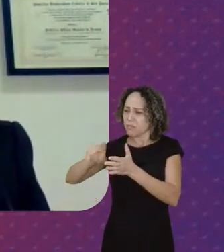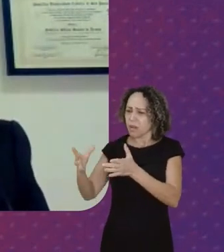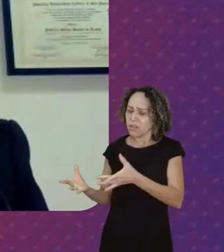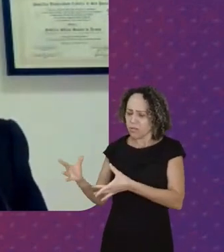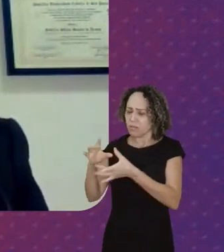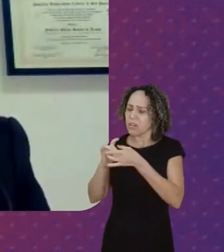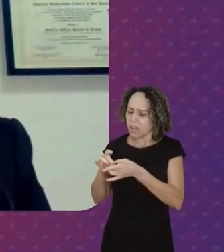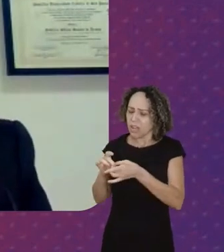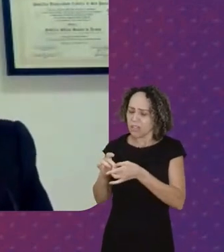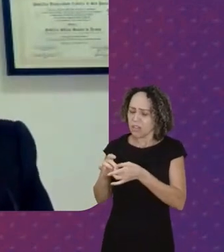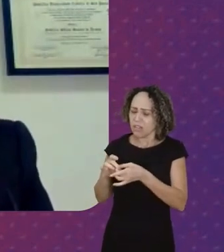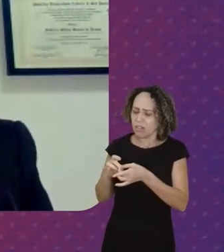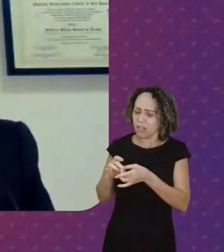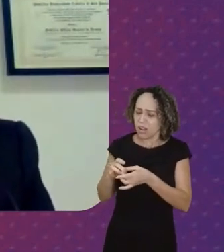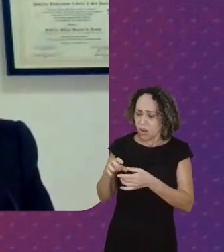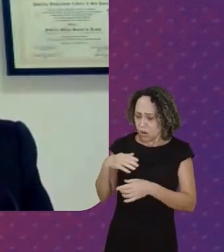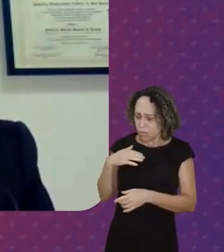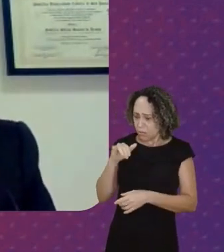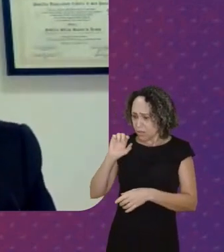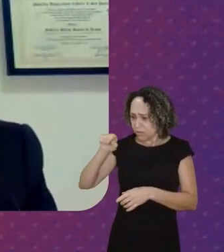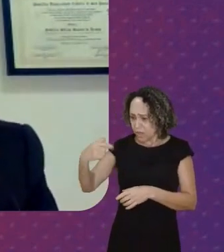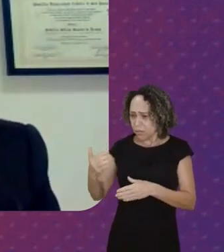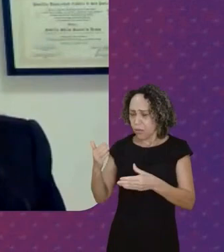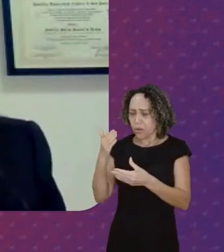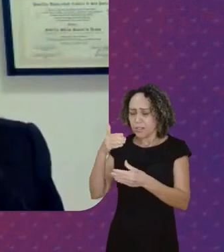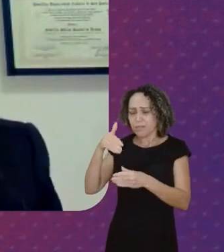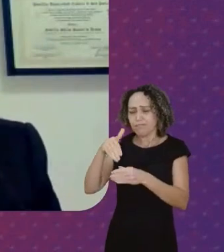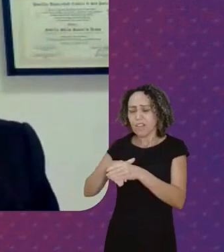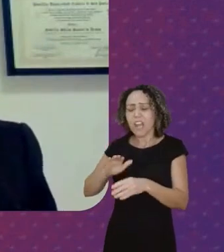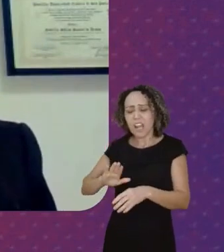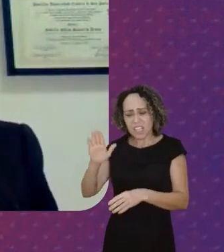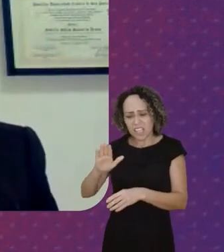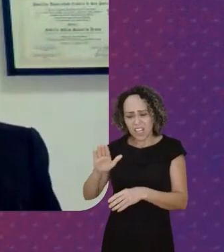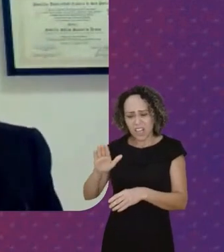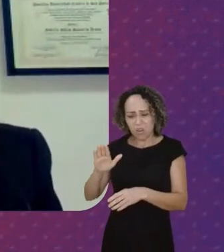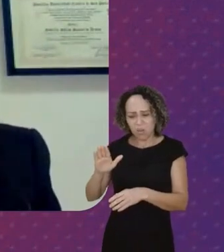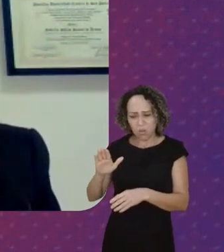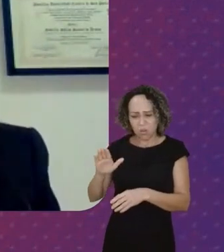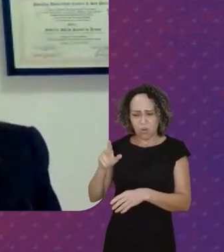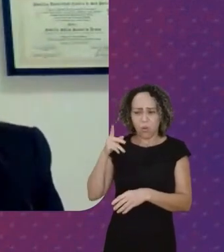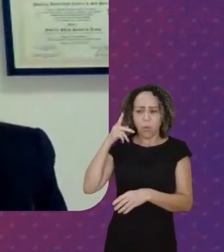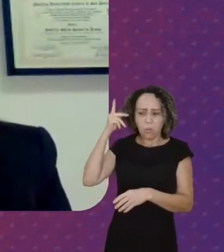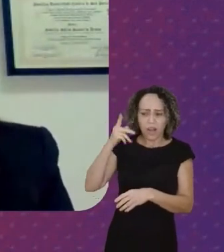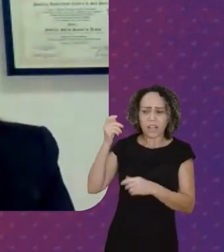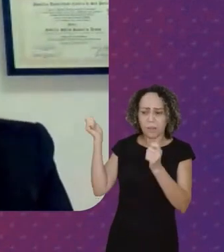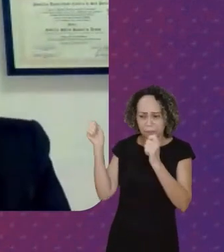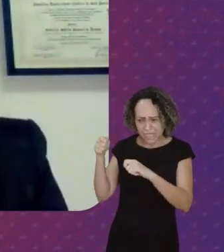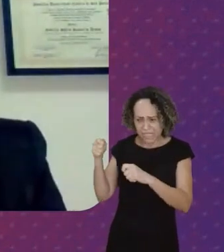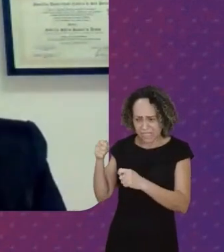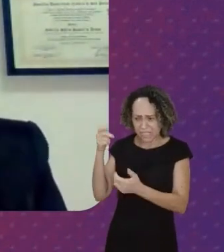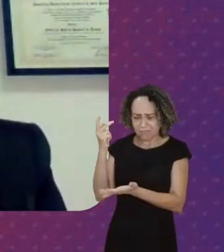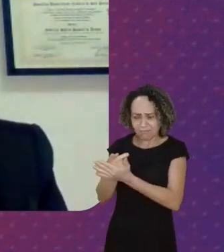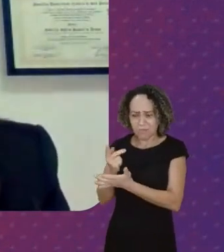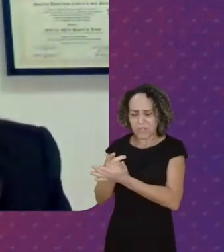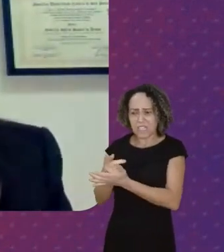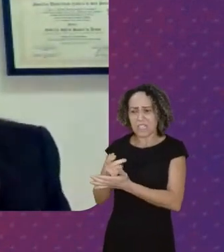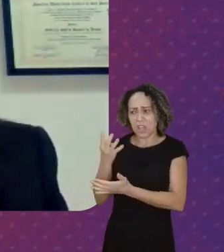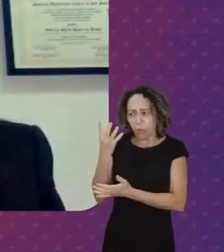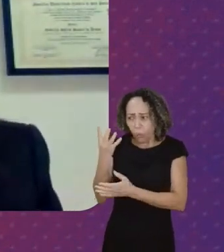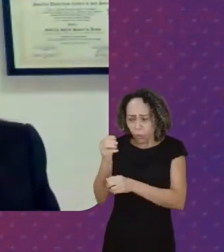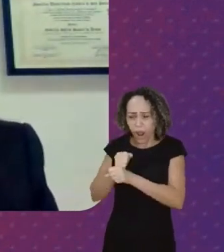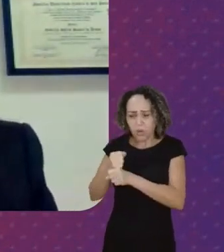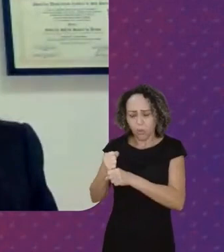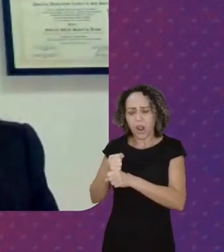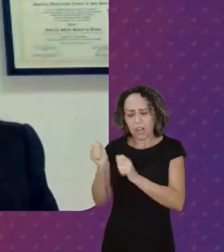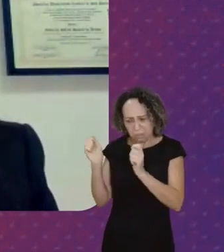partidária mantida, mas aí ao mesmo tempo eles são obrigados a ficar 4 anos. Não, não é que eles são obrigados. Eles podem se